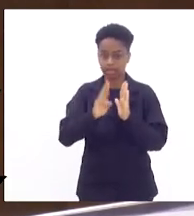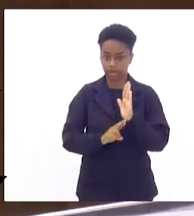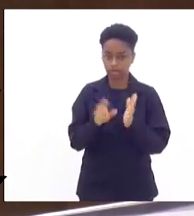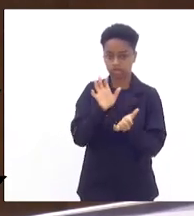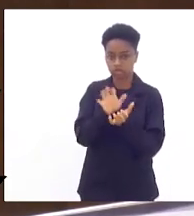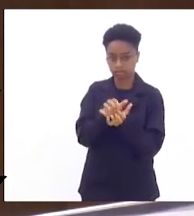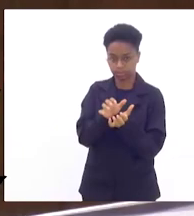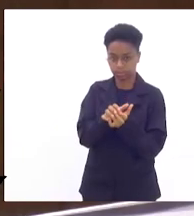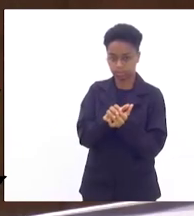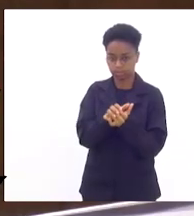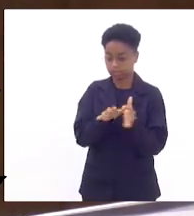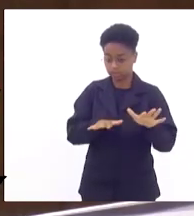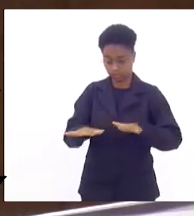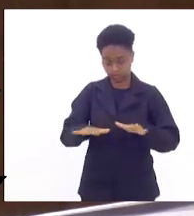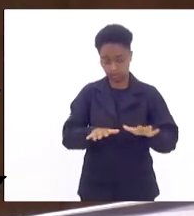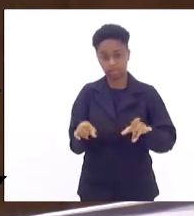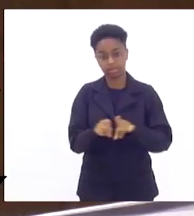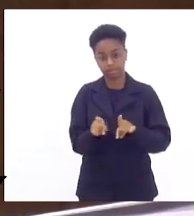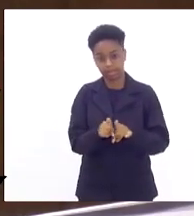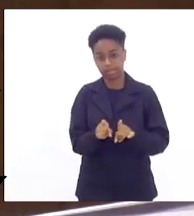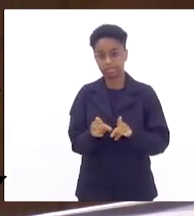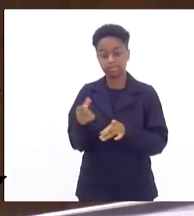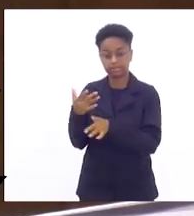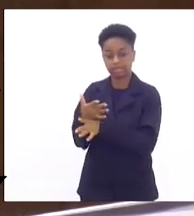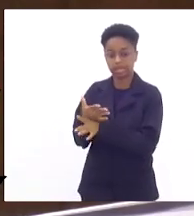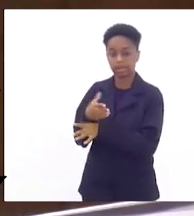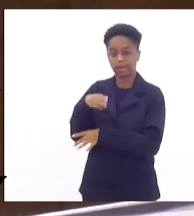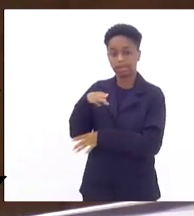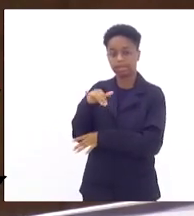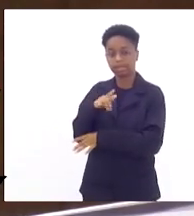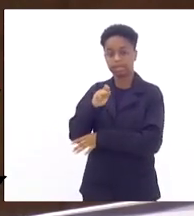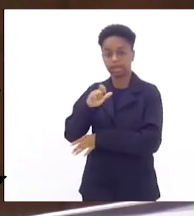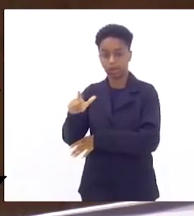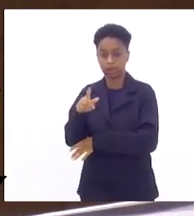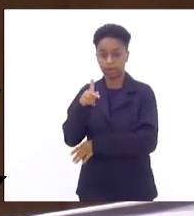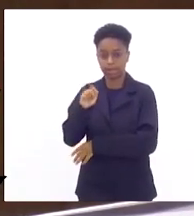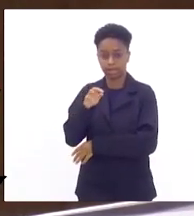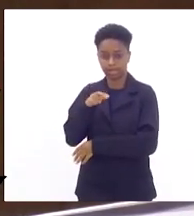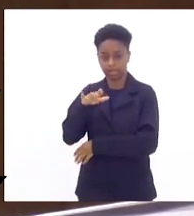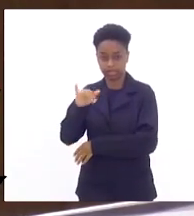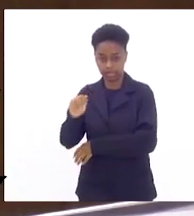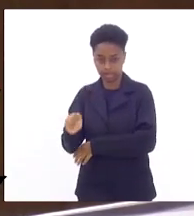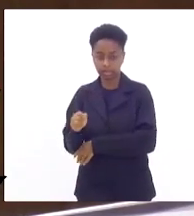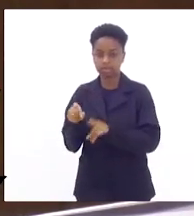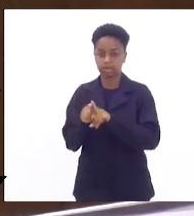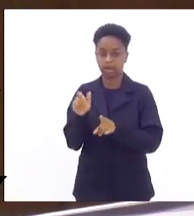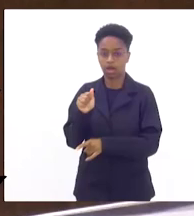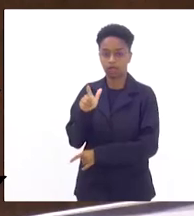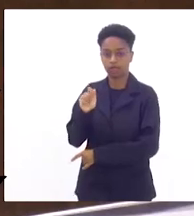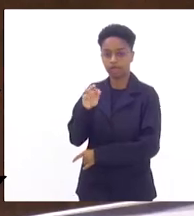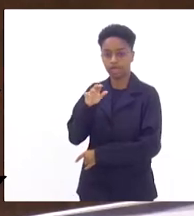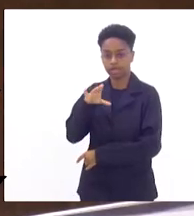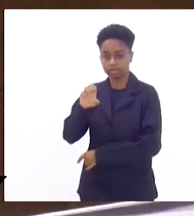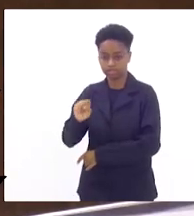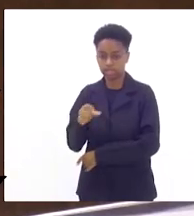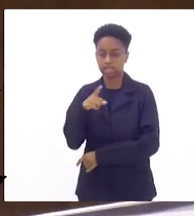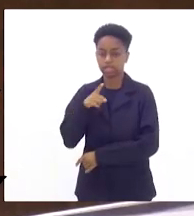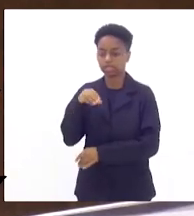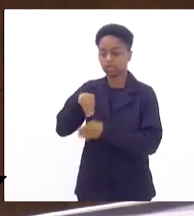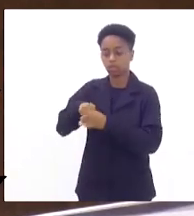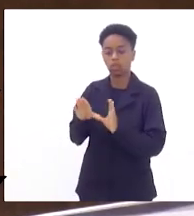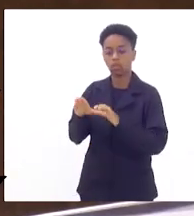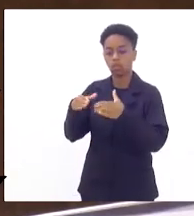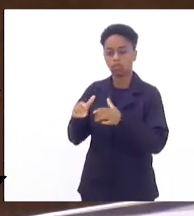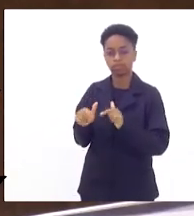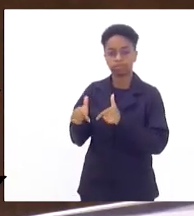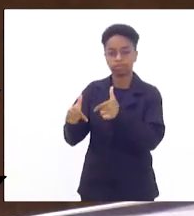Jacarepaguá, mais os municípios de Miguel Pereira e Partido Alferes, nós completamos dentro do grupo uma operação que